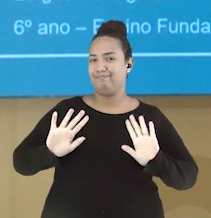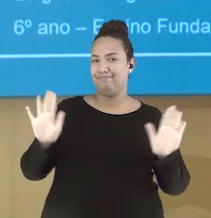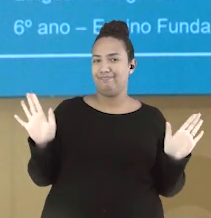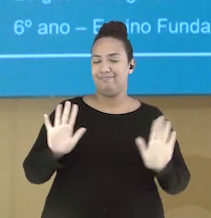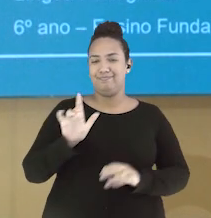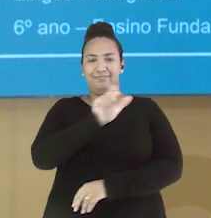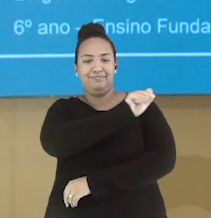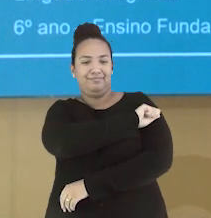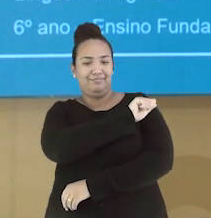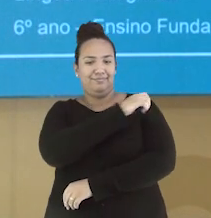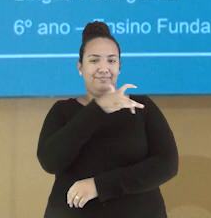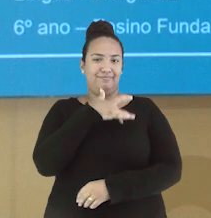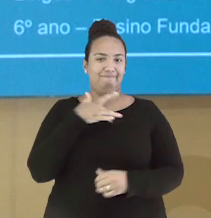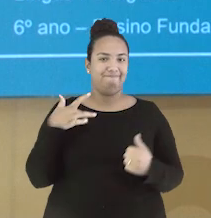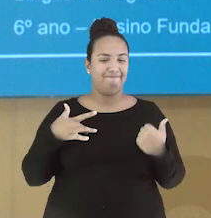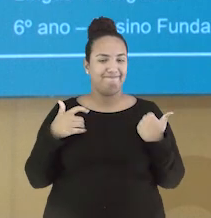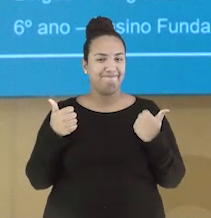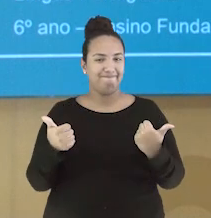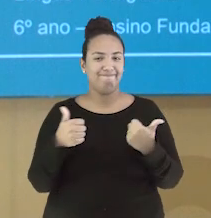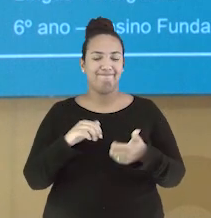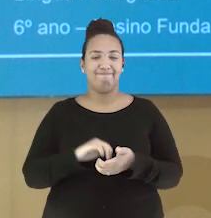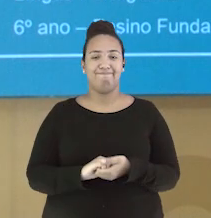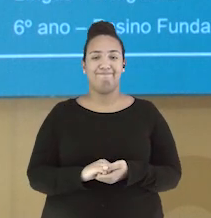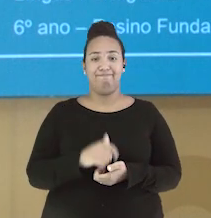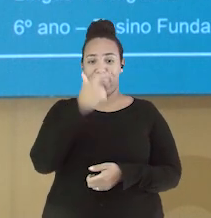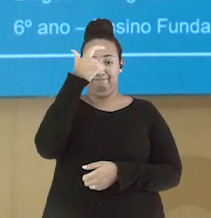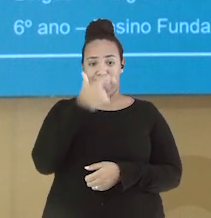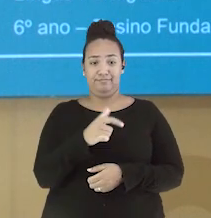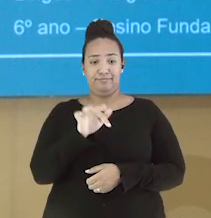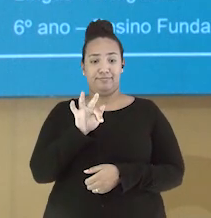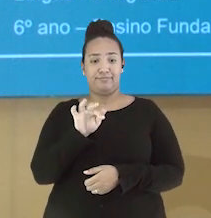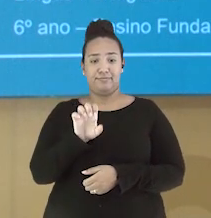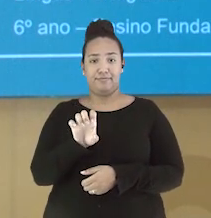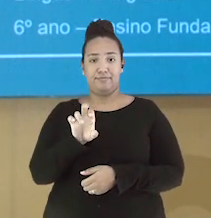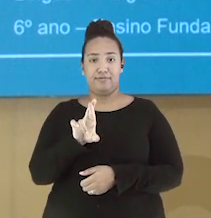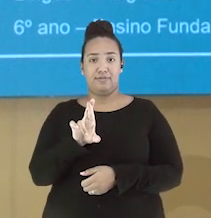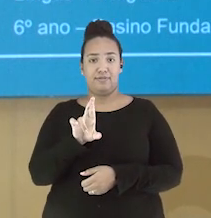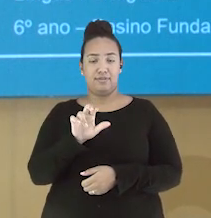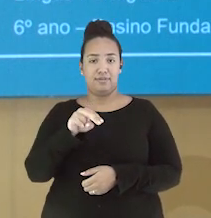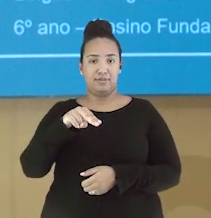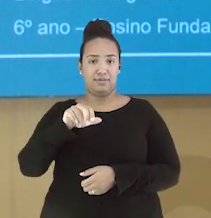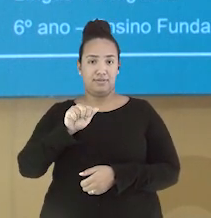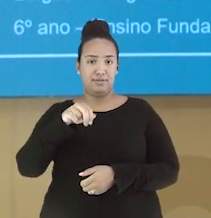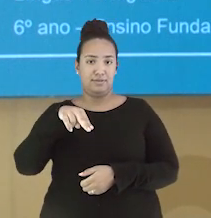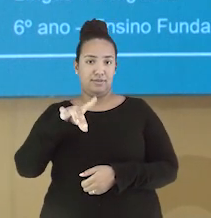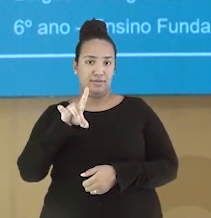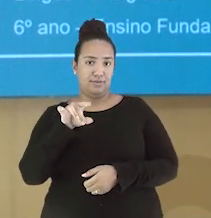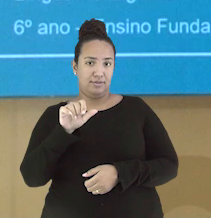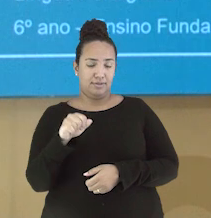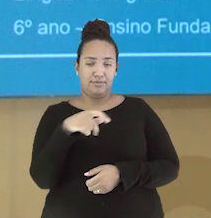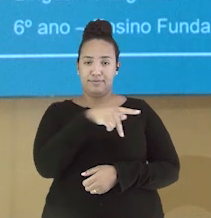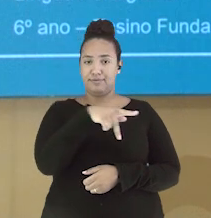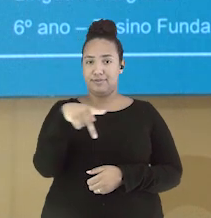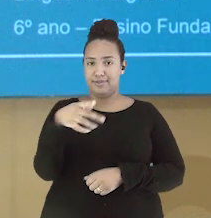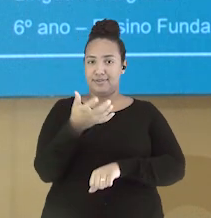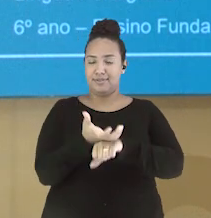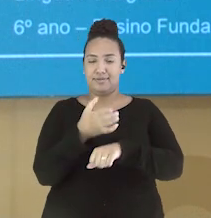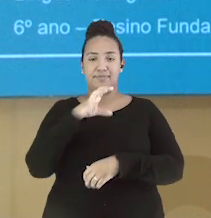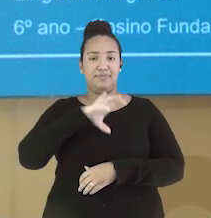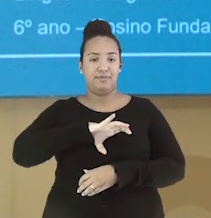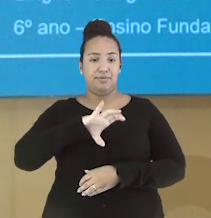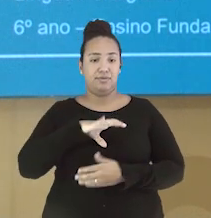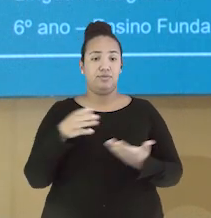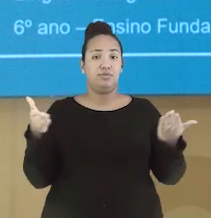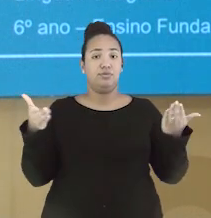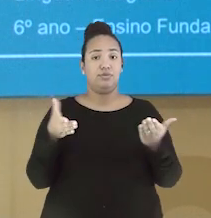Olá, estudantes! Tudo bem com vocês? Eu sou Fernanda Rodrigues, professora de Língua Portuguesa. E o tema da aula